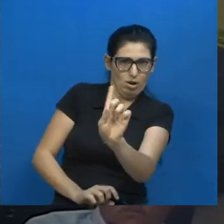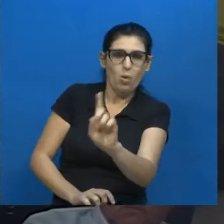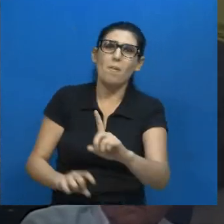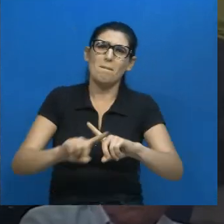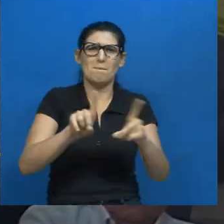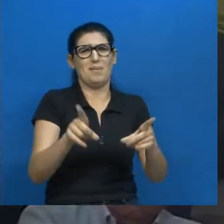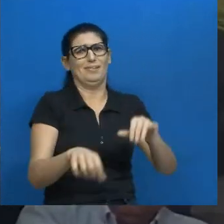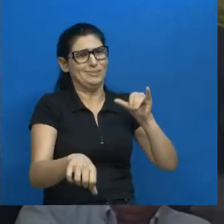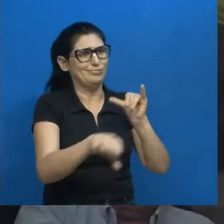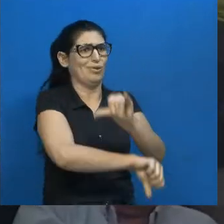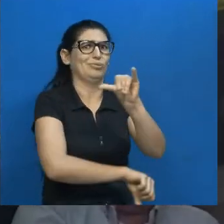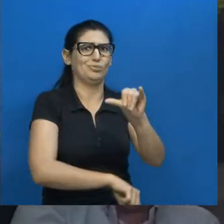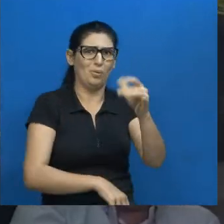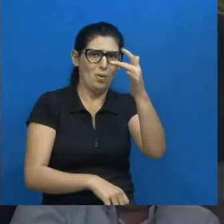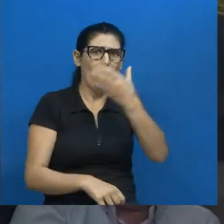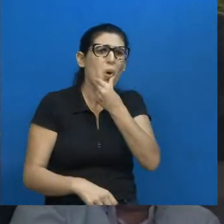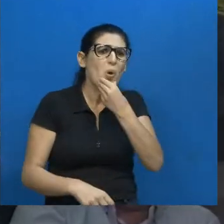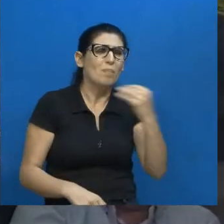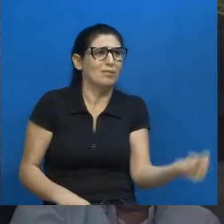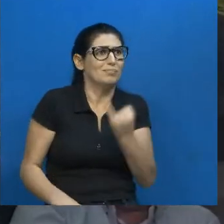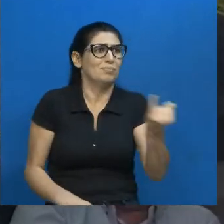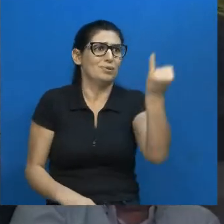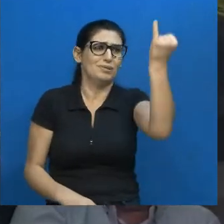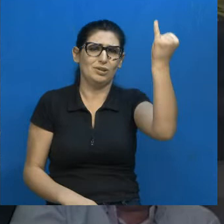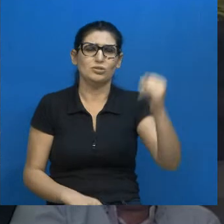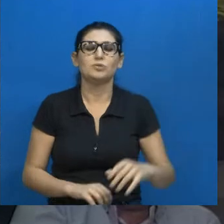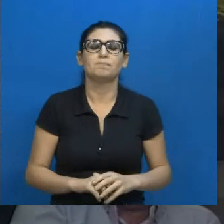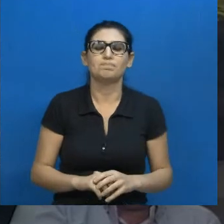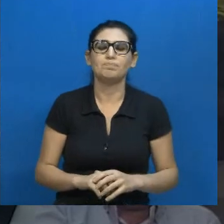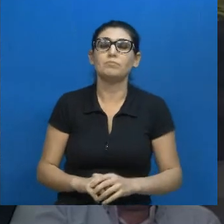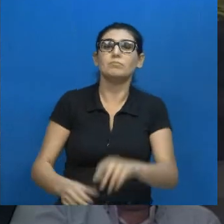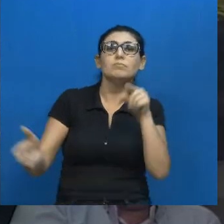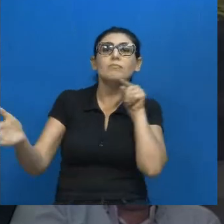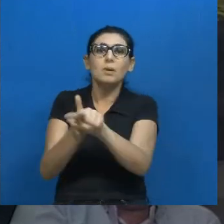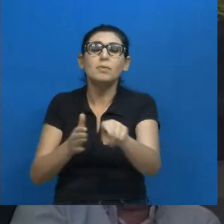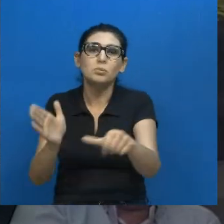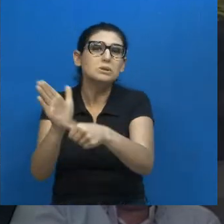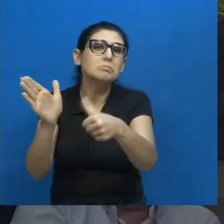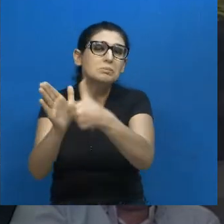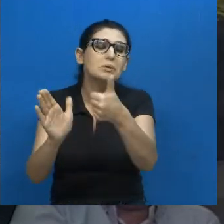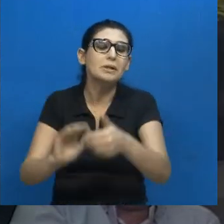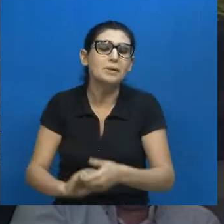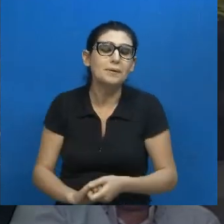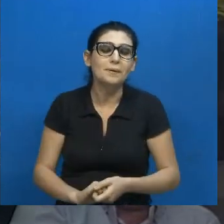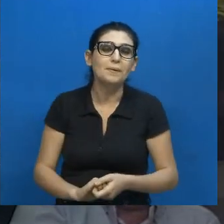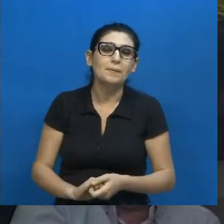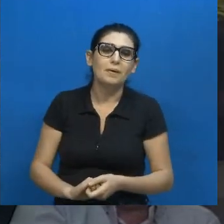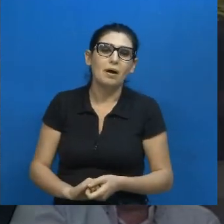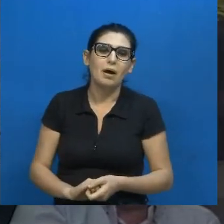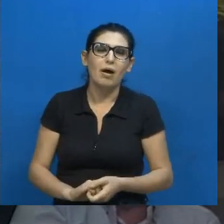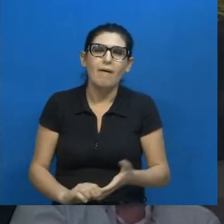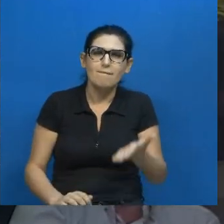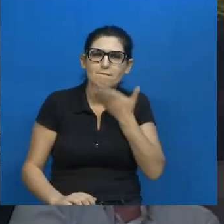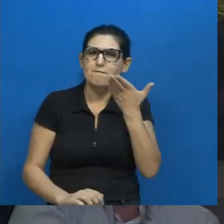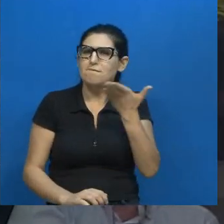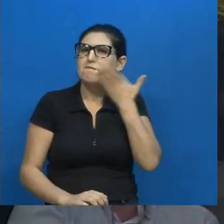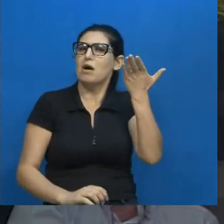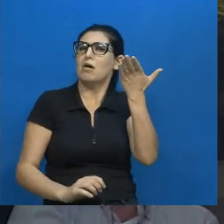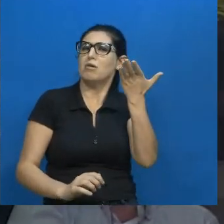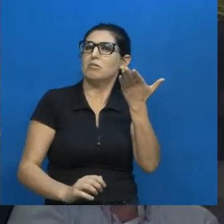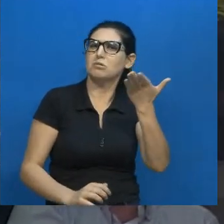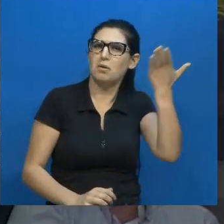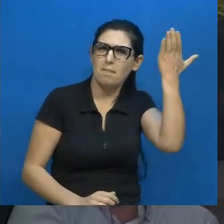ao secretário adjunto, e até mesmo ao nosso consultor ali, que, primeiramente, queria dizer o seguinte, tá? Isso é fácil constatar com o número